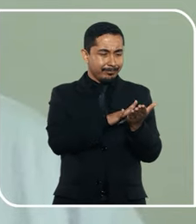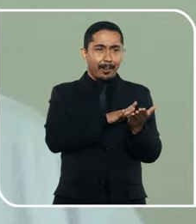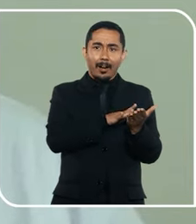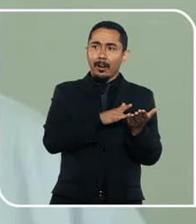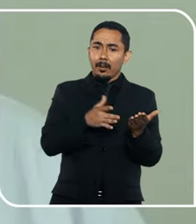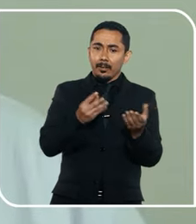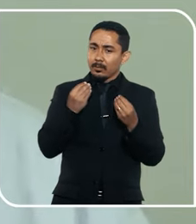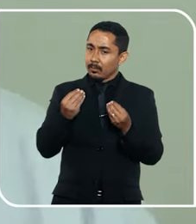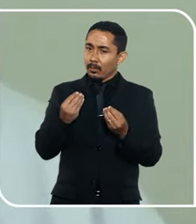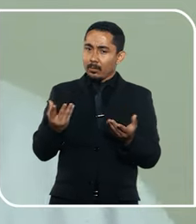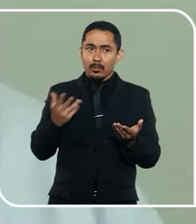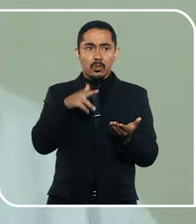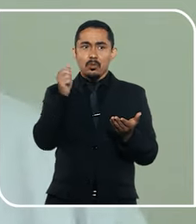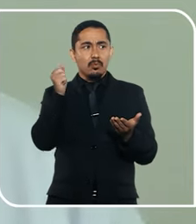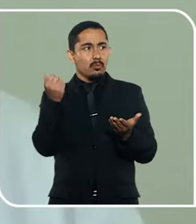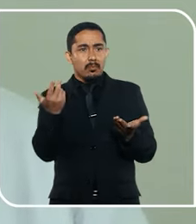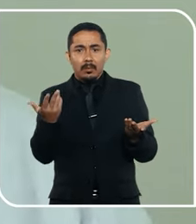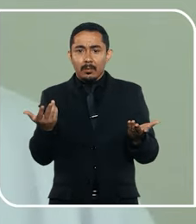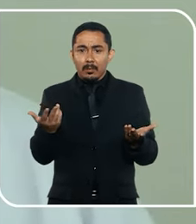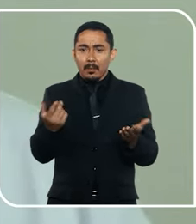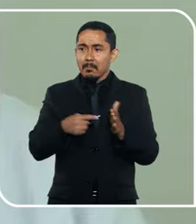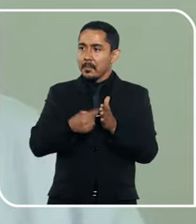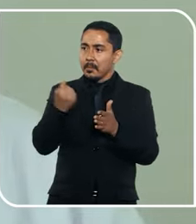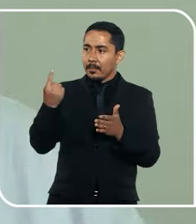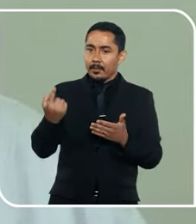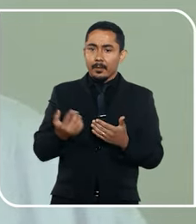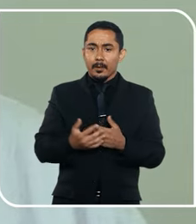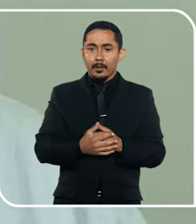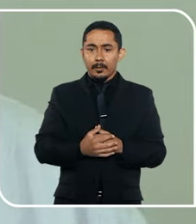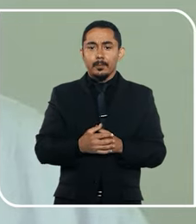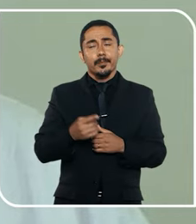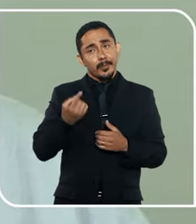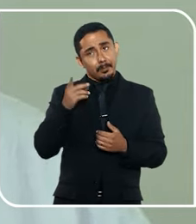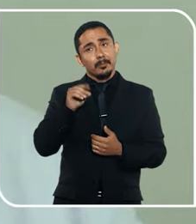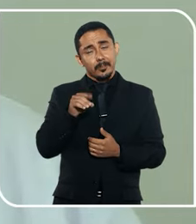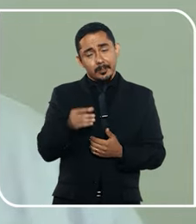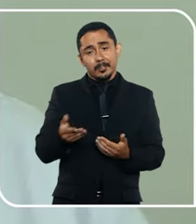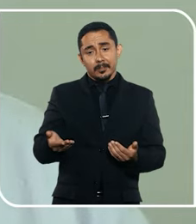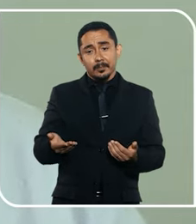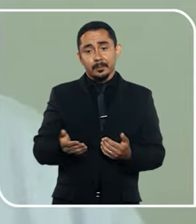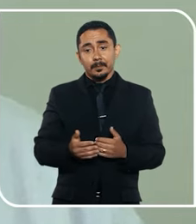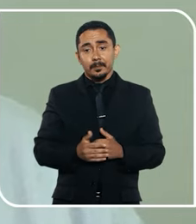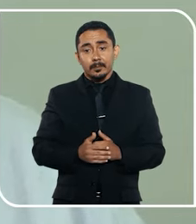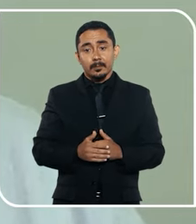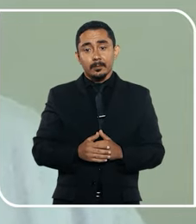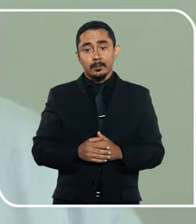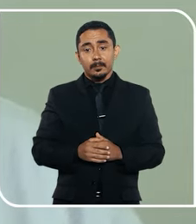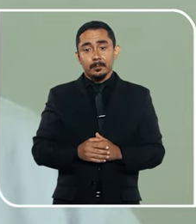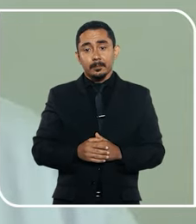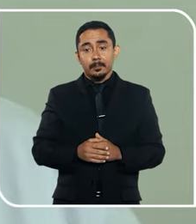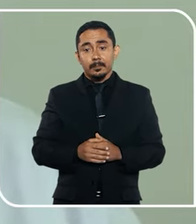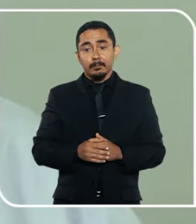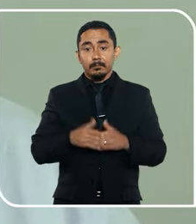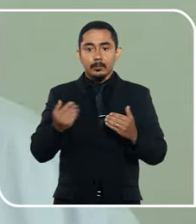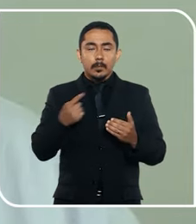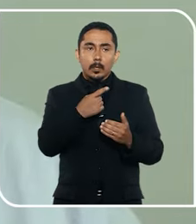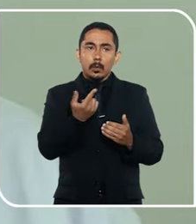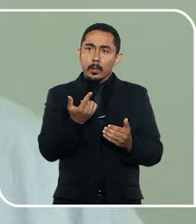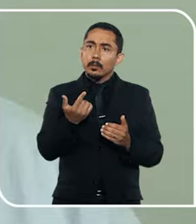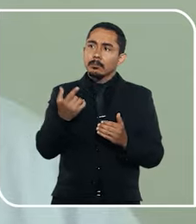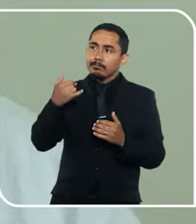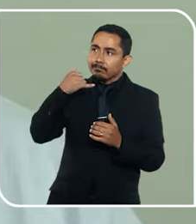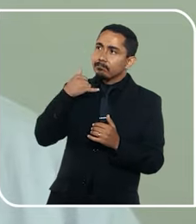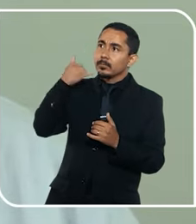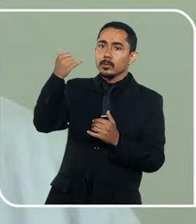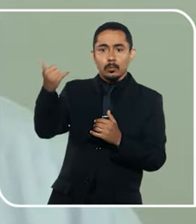era falsificada. Ele falou: meu, nunca ouvi falar disso. Eu falei: pois é, né? E tanto é que ele entrou